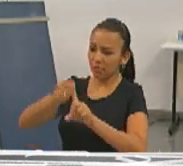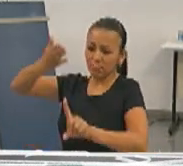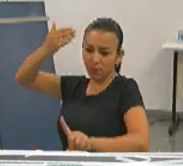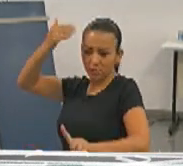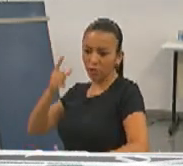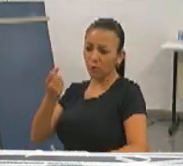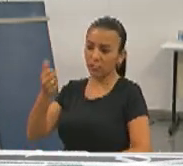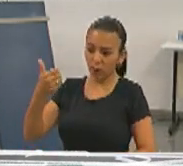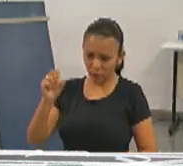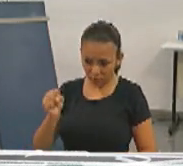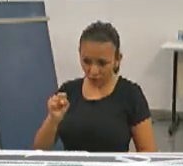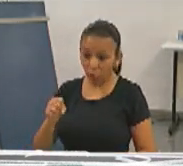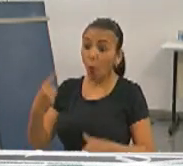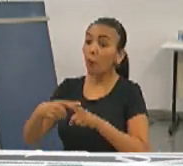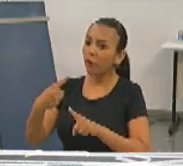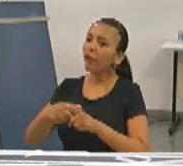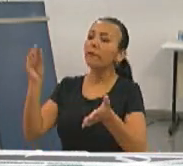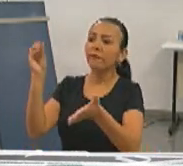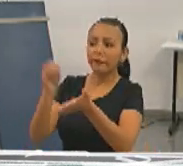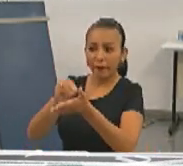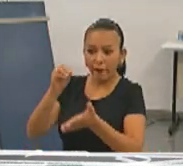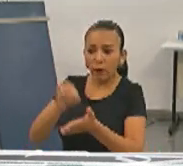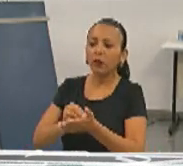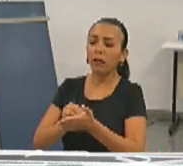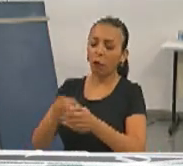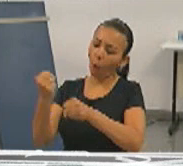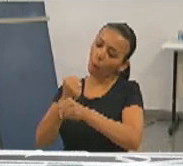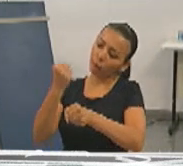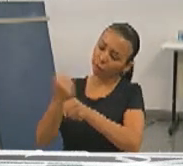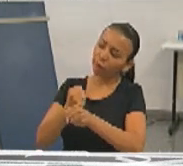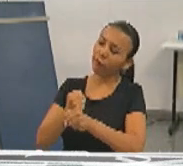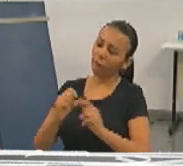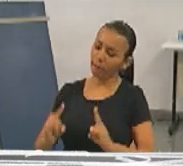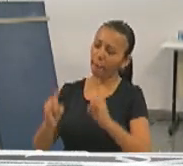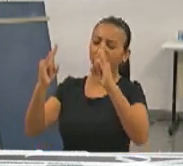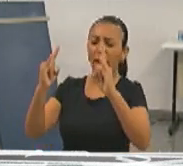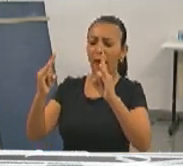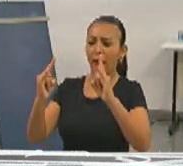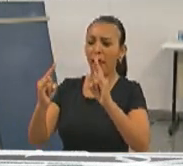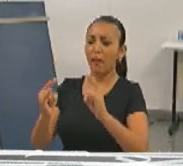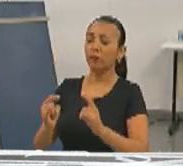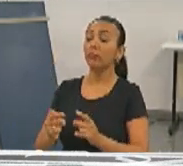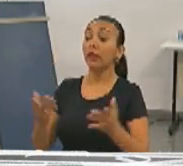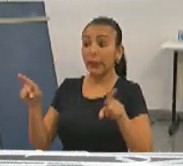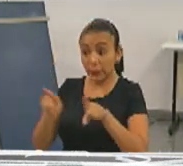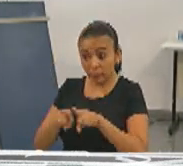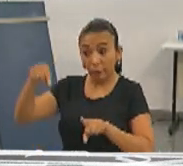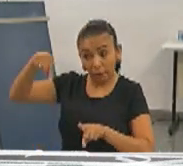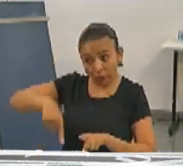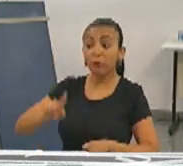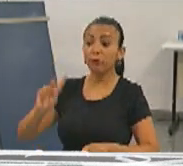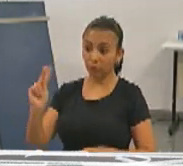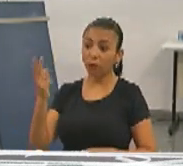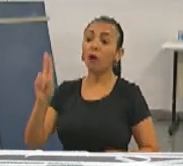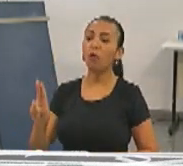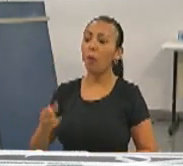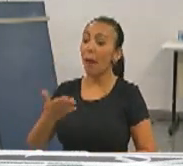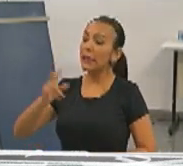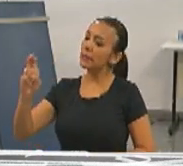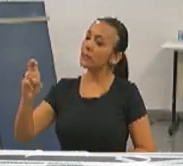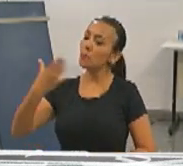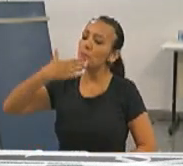resgatar nas obras inacabadas e o investimento na obra do IMC do HU. Ficamos entre as 5